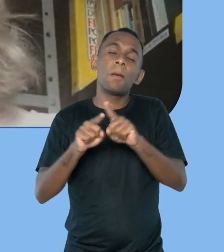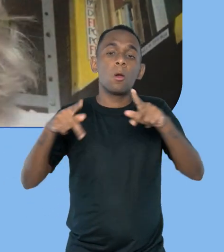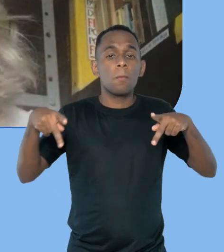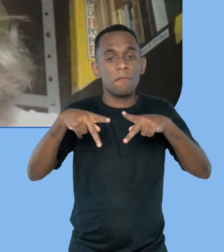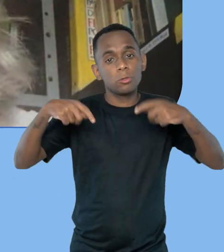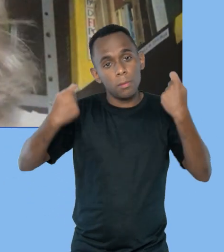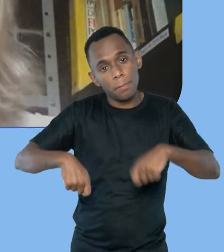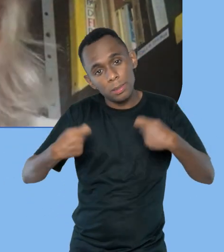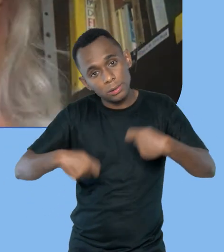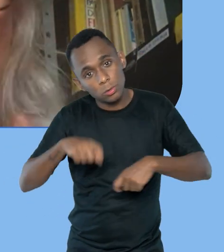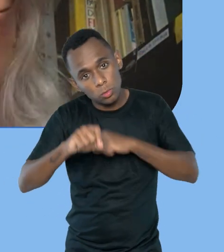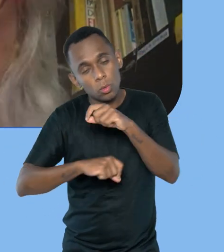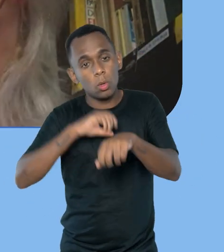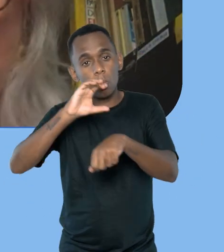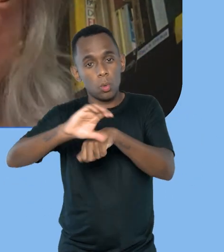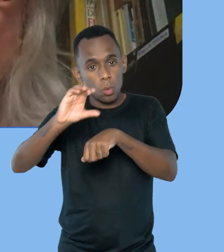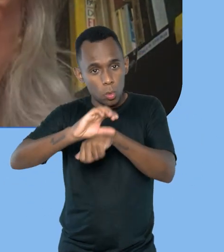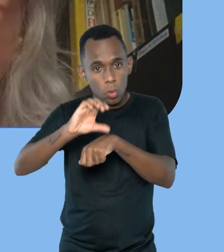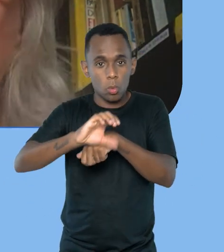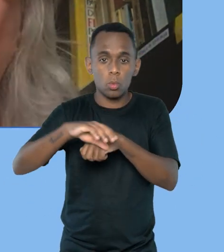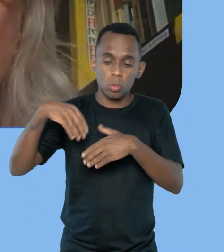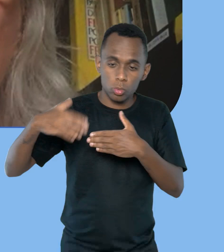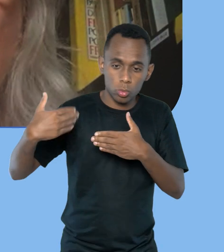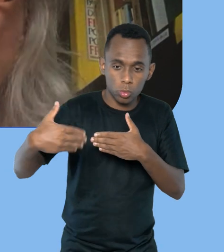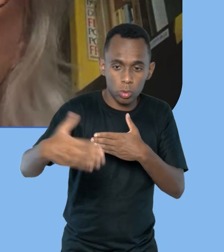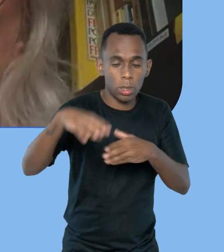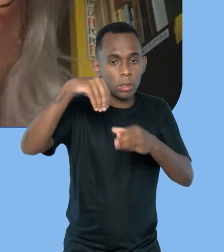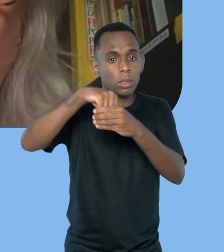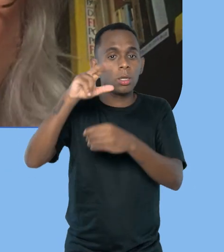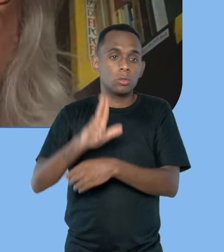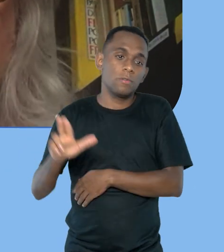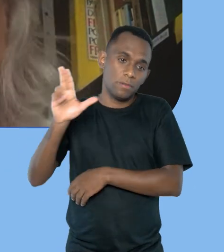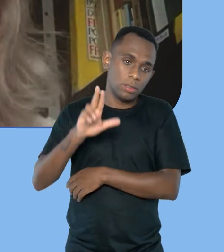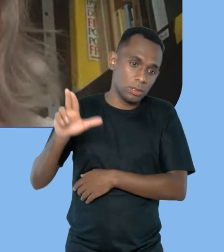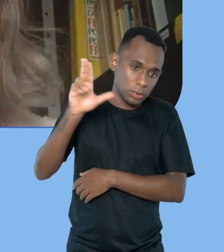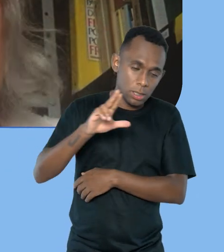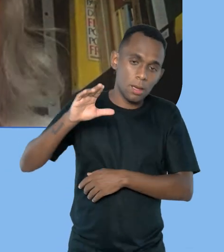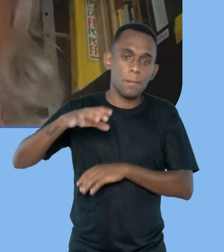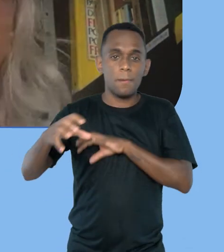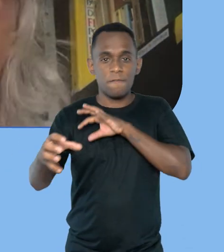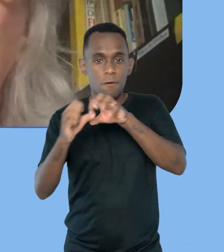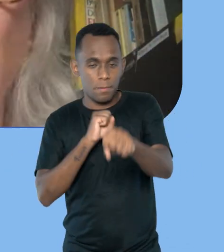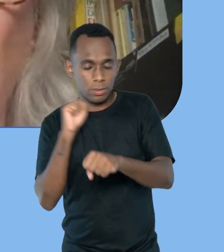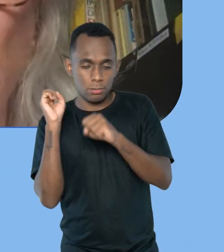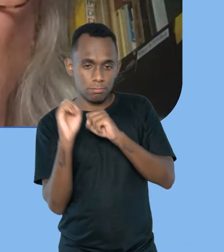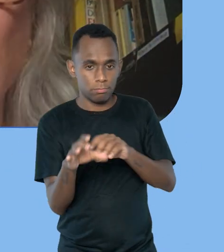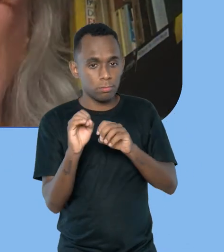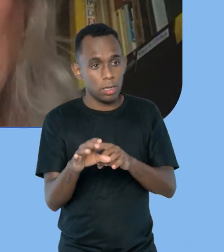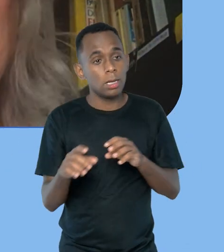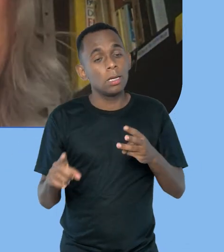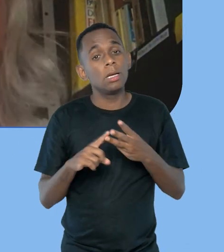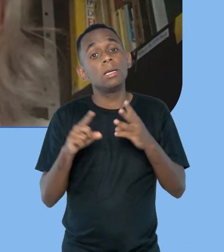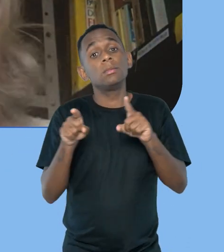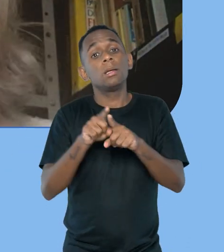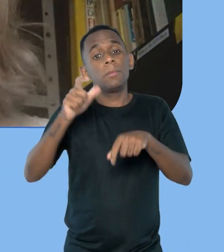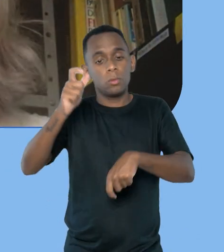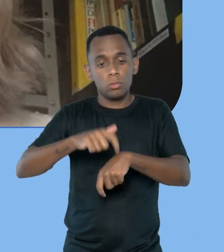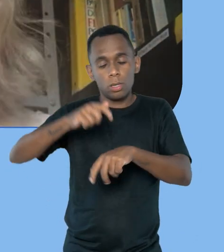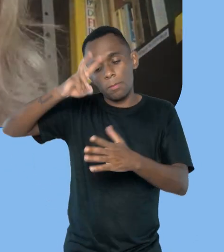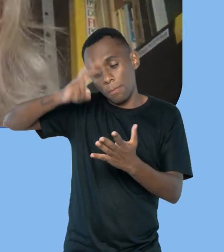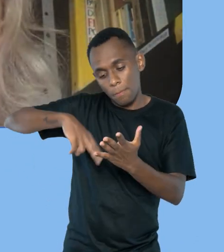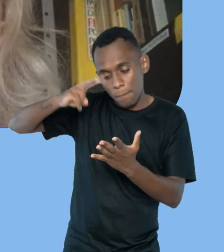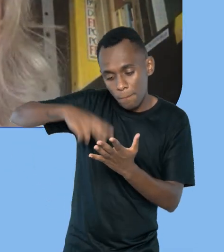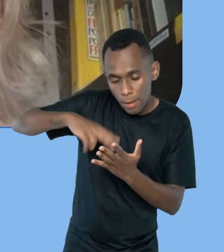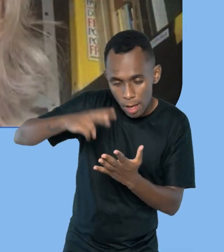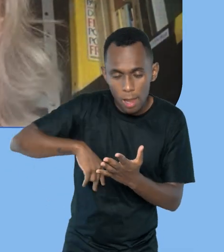teria que ter cursos constantemente nas universidades, para formação. Ele teria que ter tempo